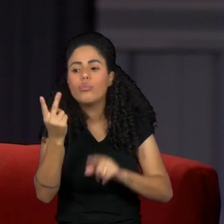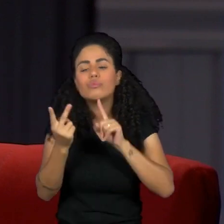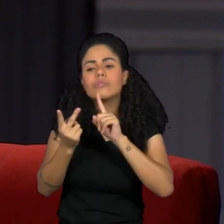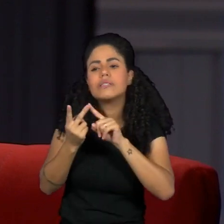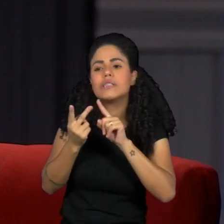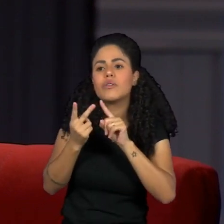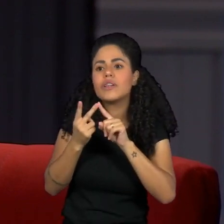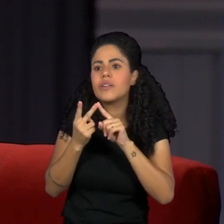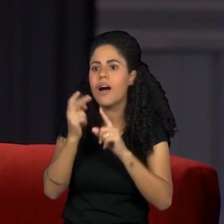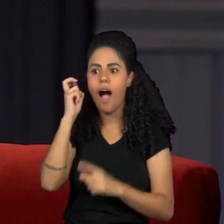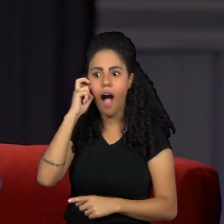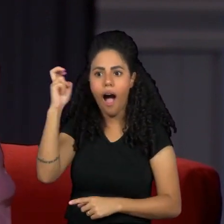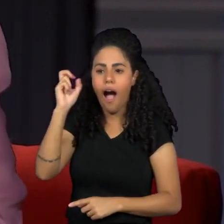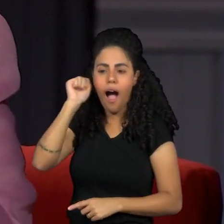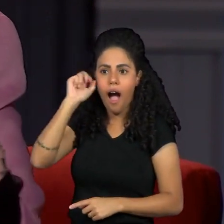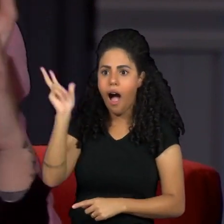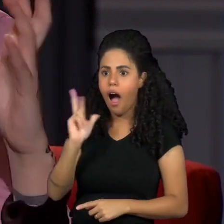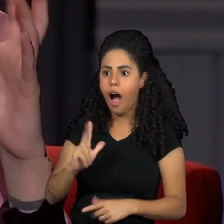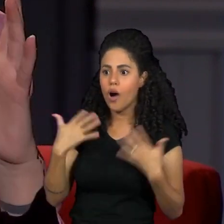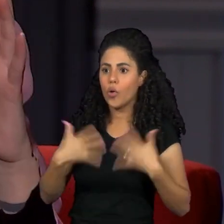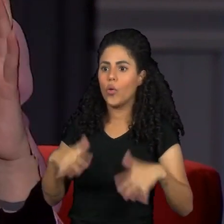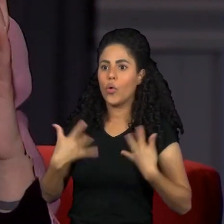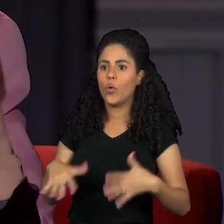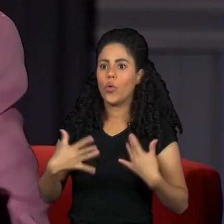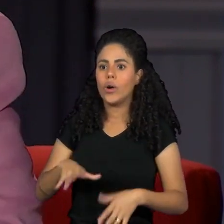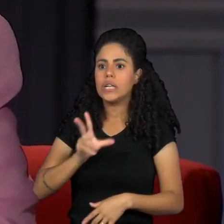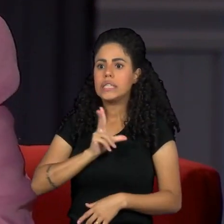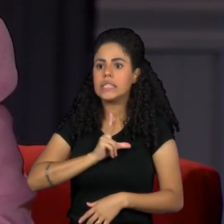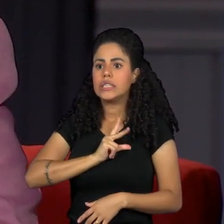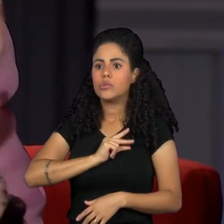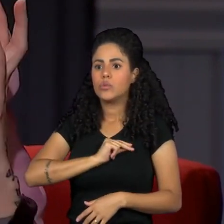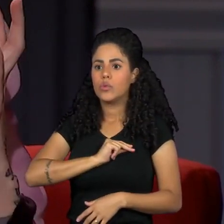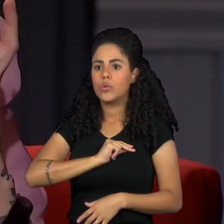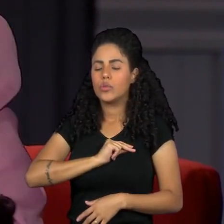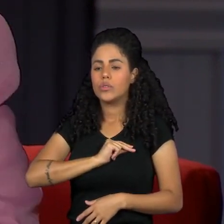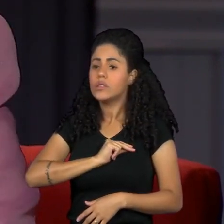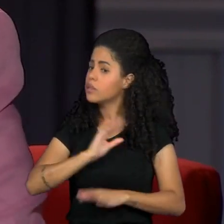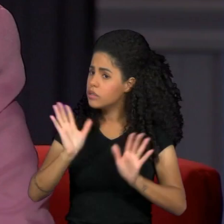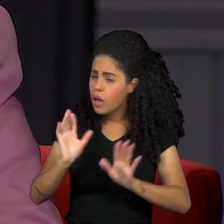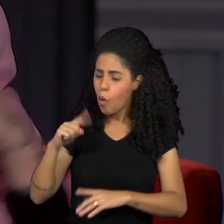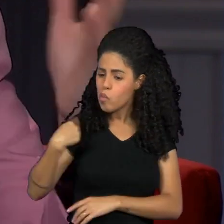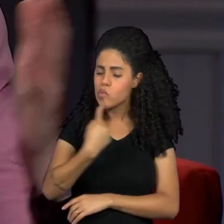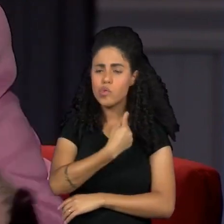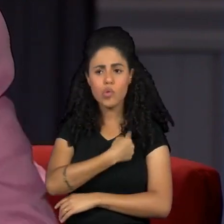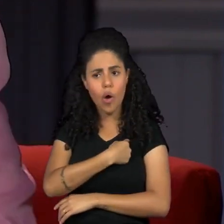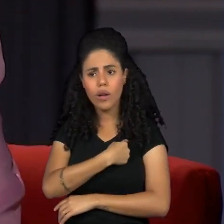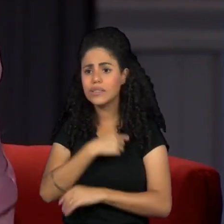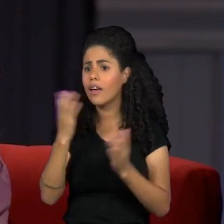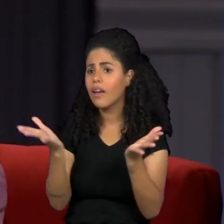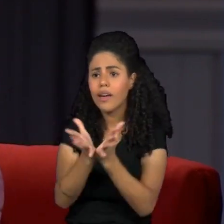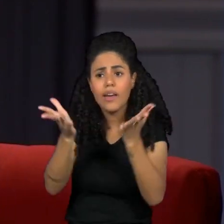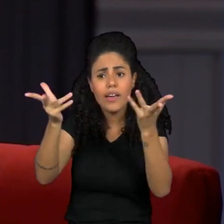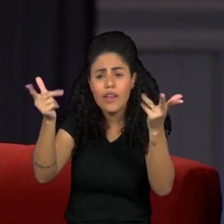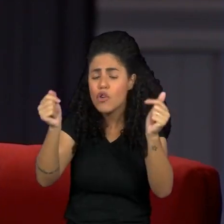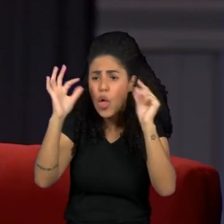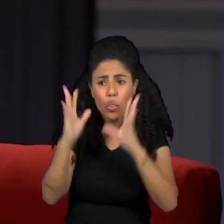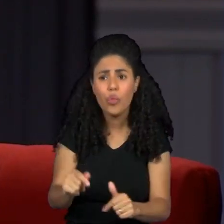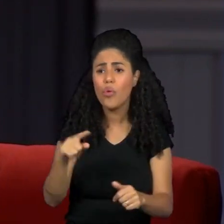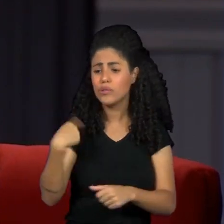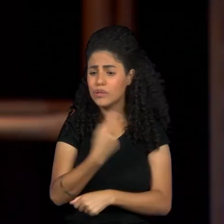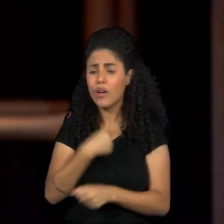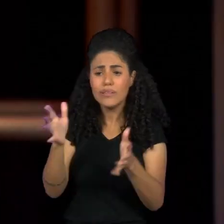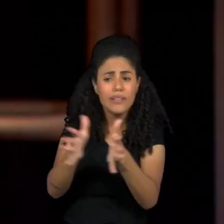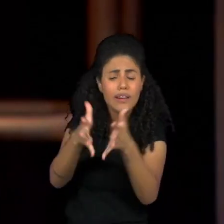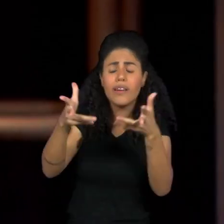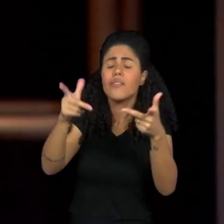ser incrível. E a gente fica, a gente é incrível como você, como você. Nós somos pessoas incríveis,